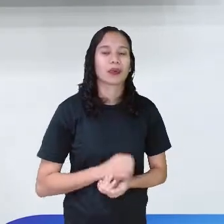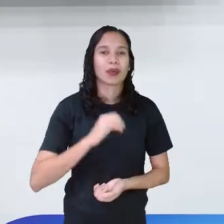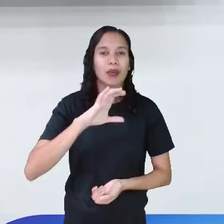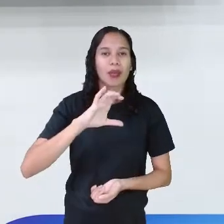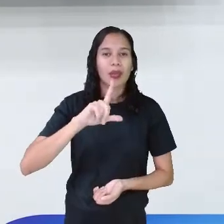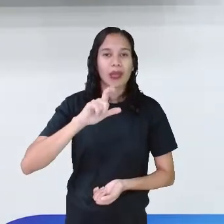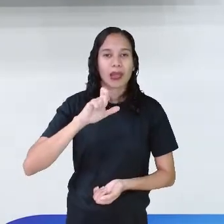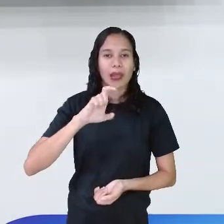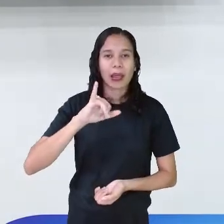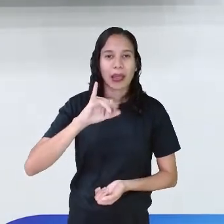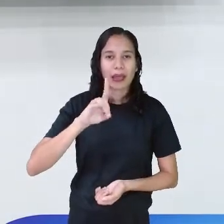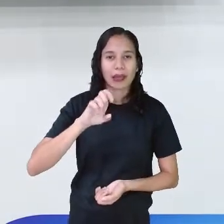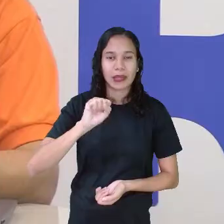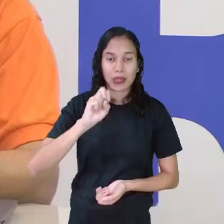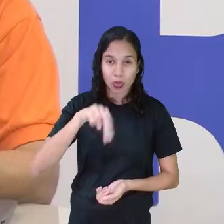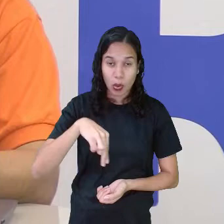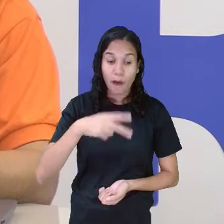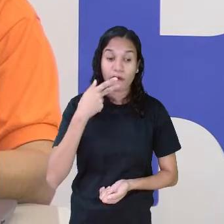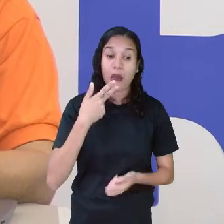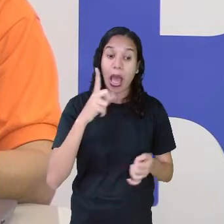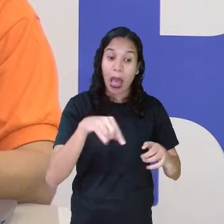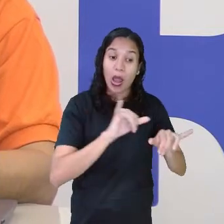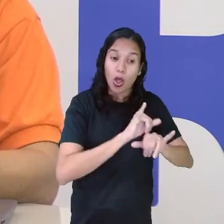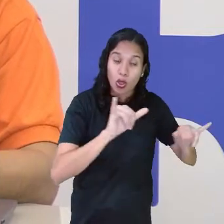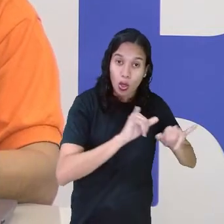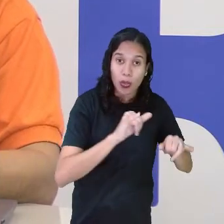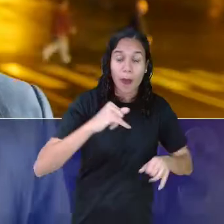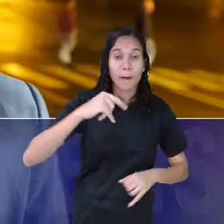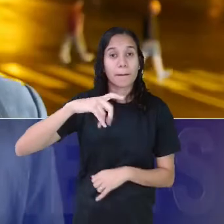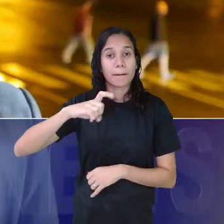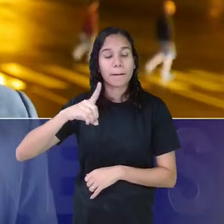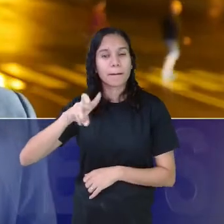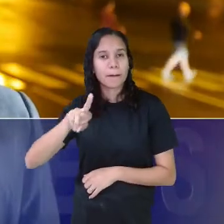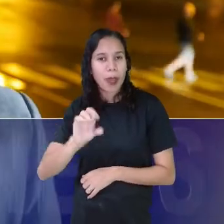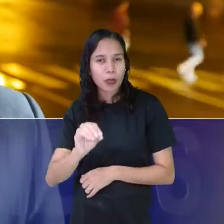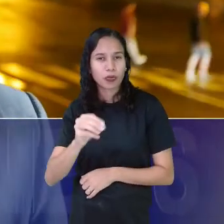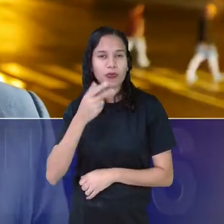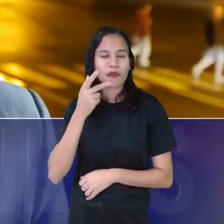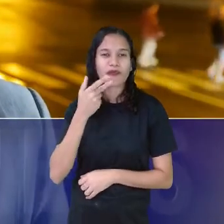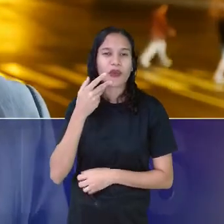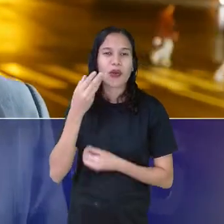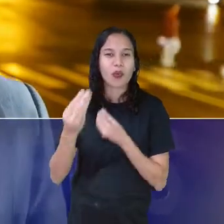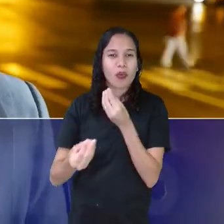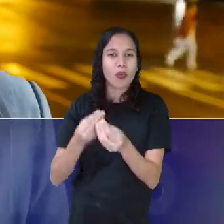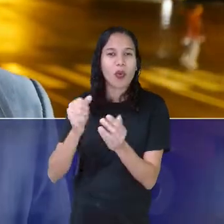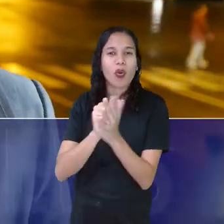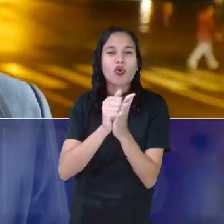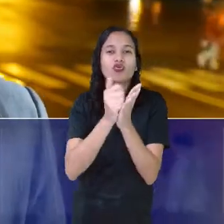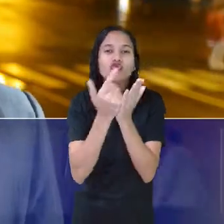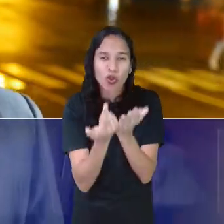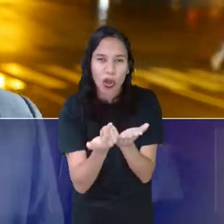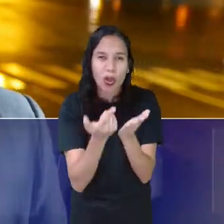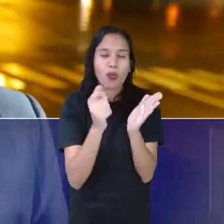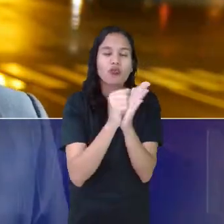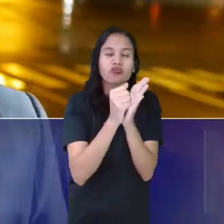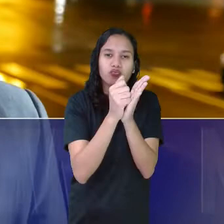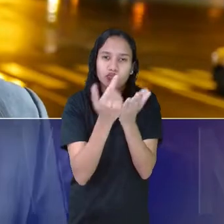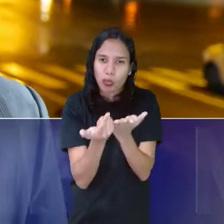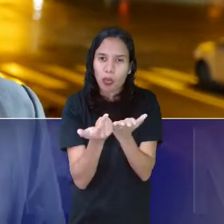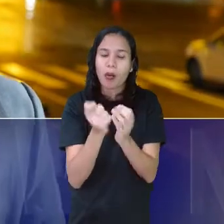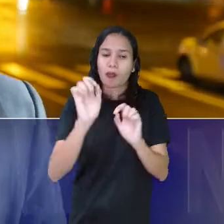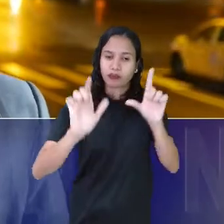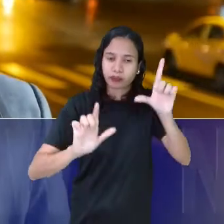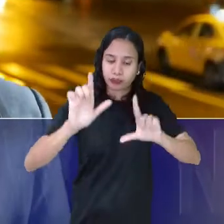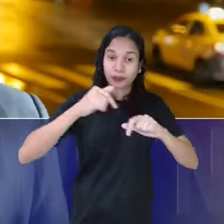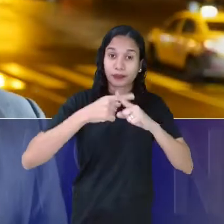Cleidson disse que era notícia. Pedro e Yasmin se confundiram um pouco, se referiram a jornal. De fato, é um jornal,